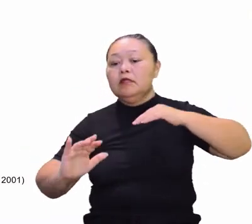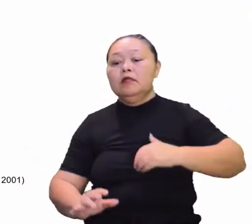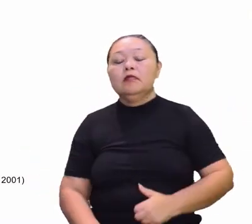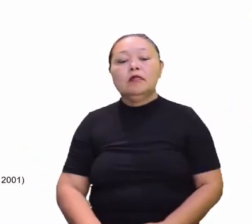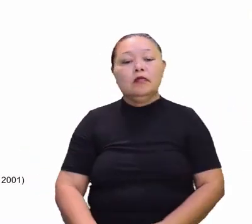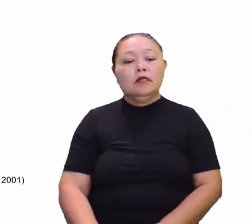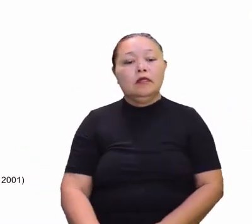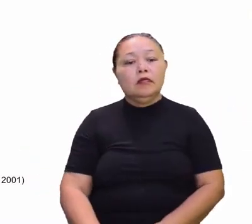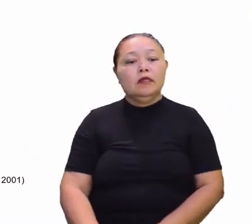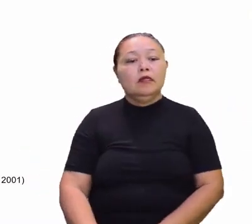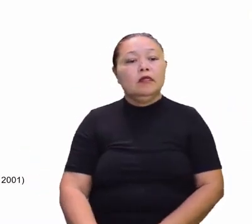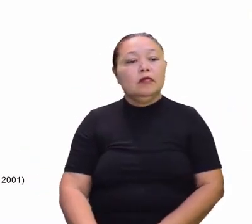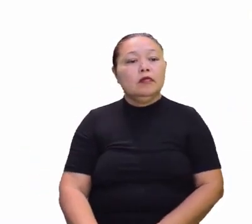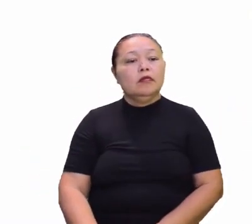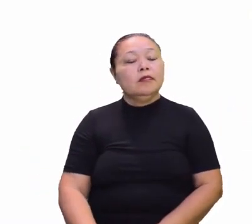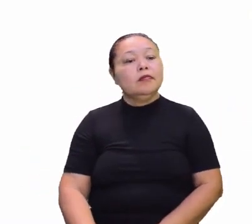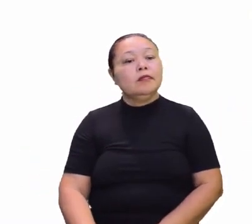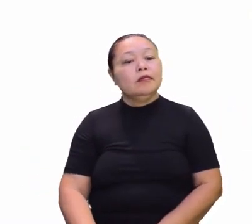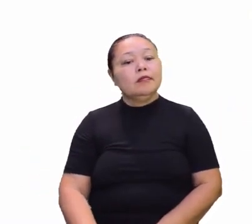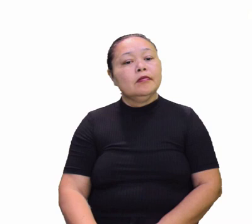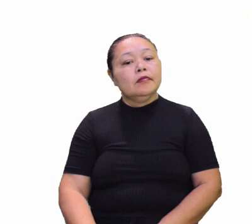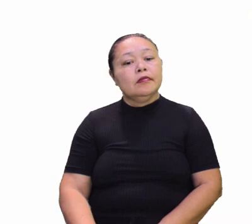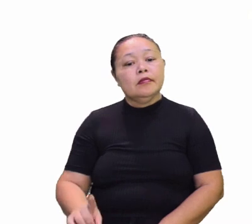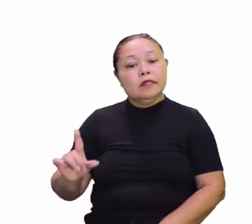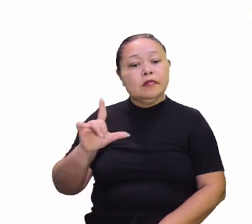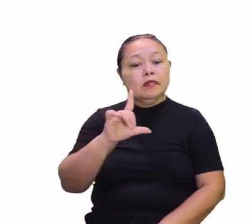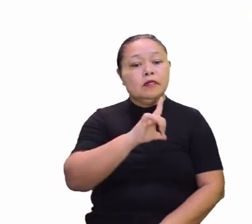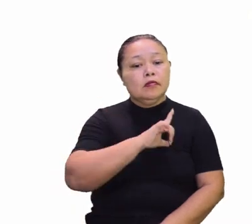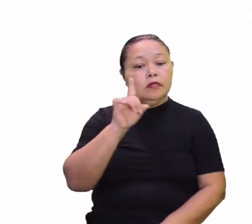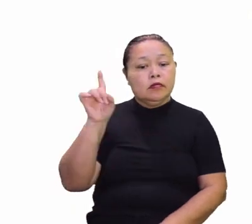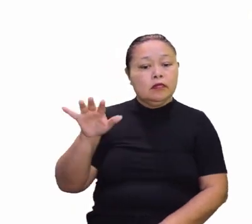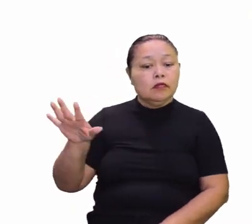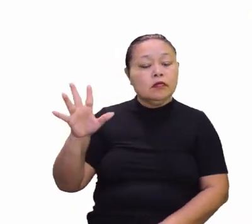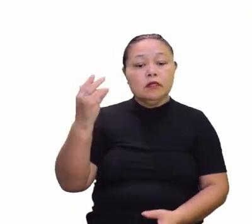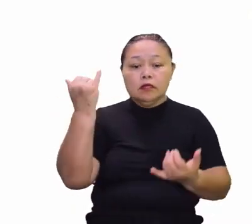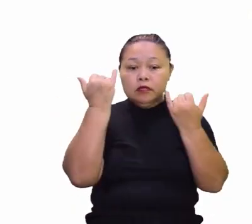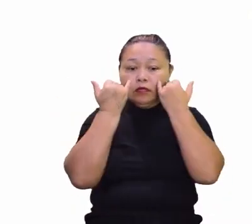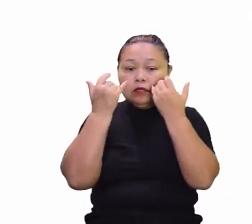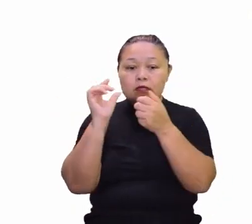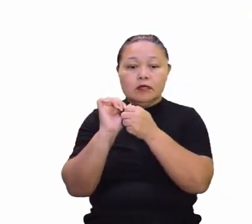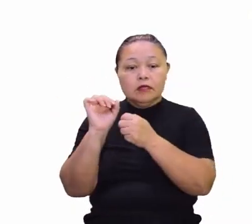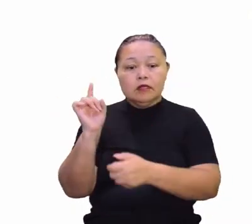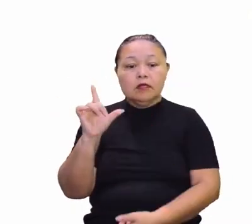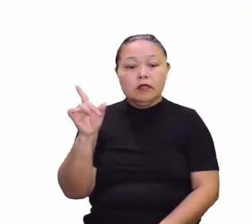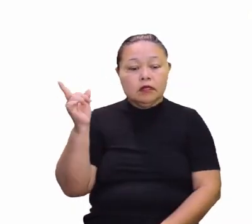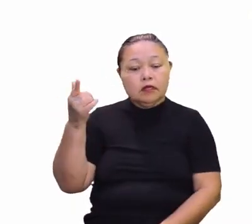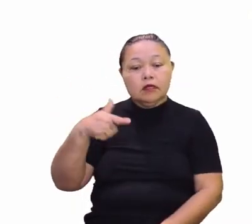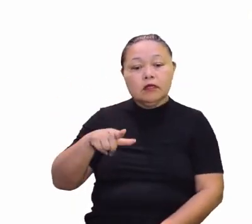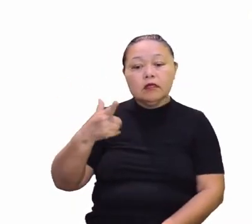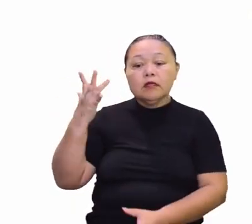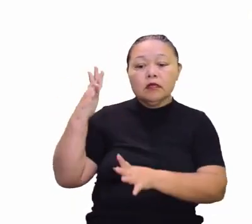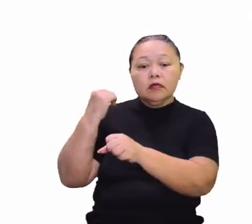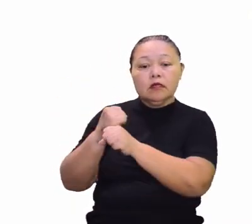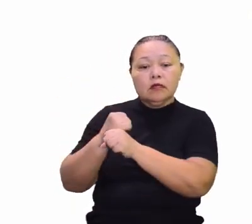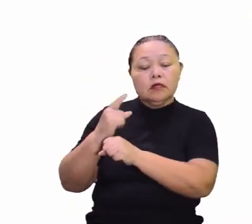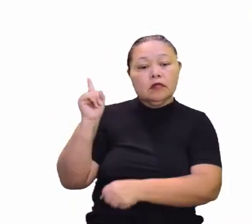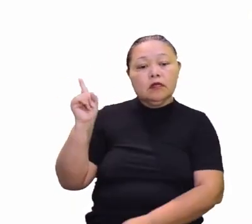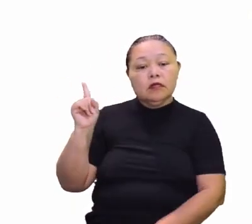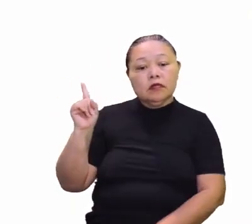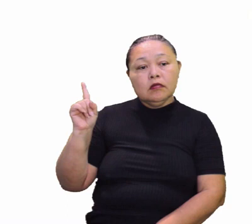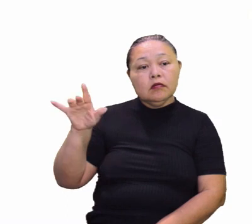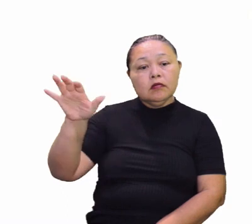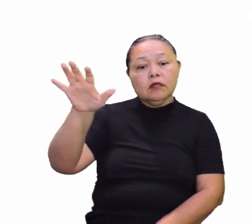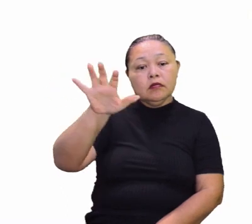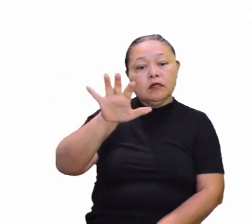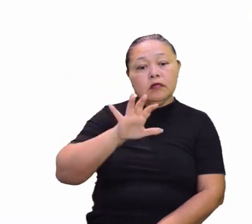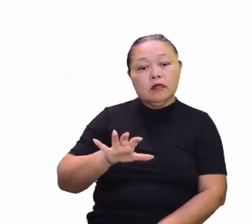absoluta. Muito bem. Vamos lá. Temos aqui aquela informação que você gosta de mostrar, a gente traz aí como revisão, né, professor? Uhum. Das